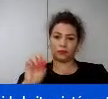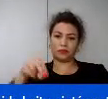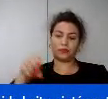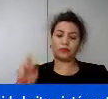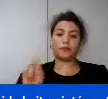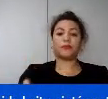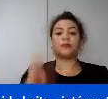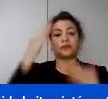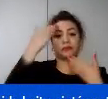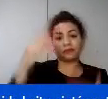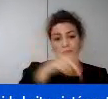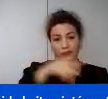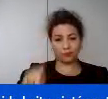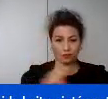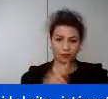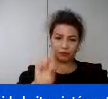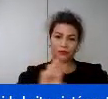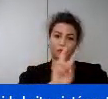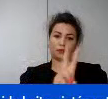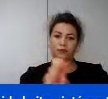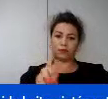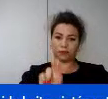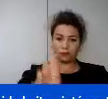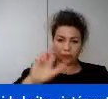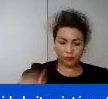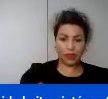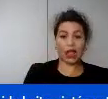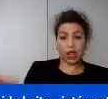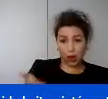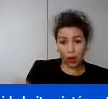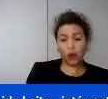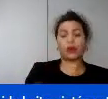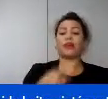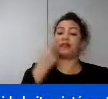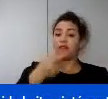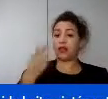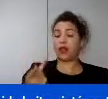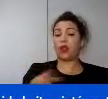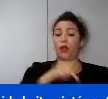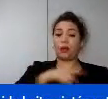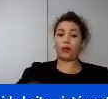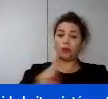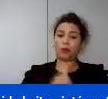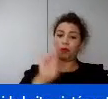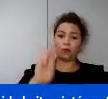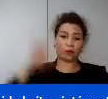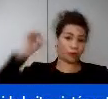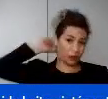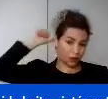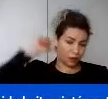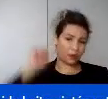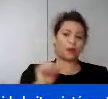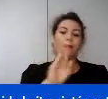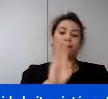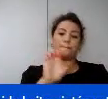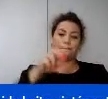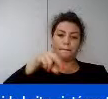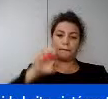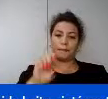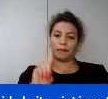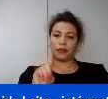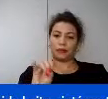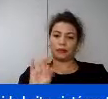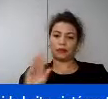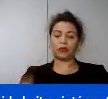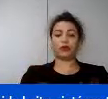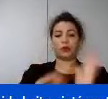Obrigado, professora doutora Vera Pacheco. Eu passo, então, a palavra ao professor doutor Benedito Eugênio, do